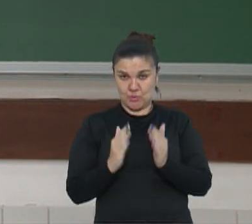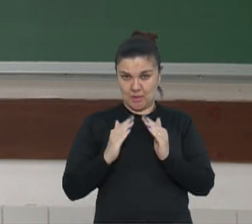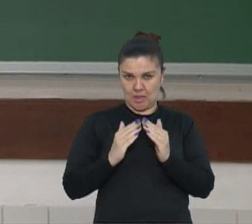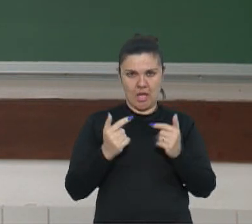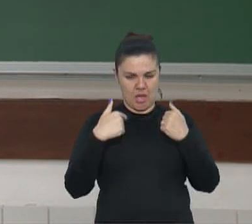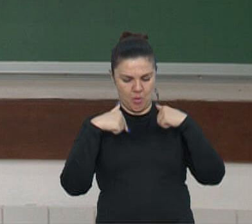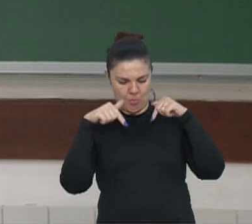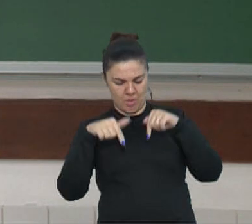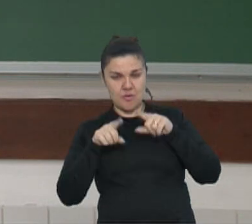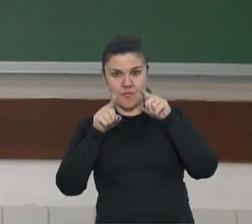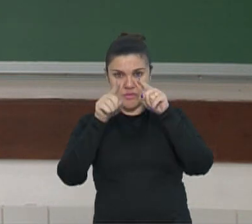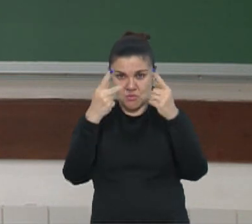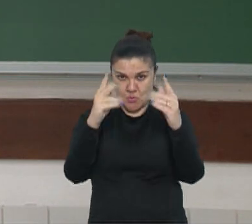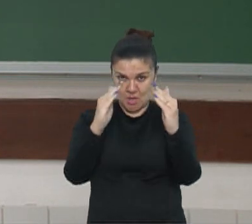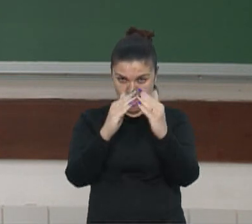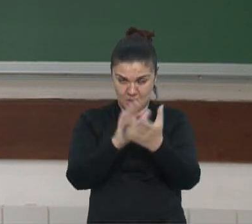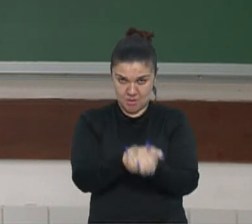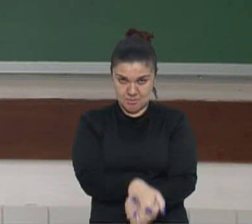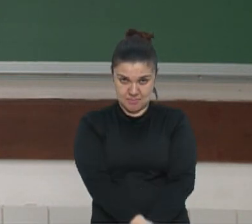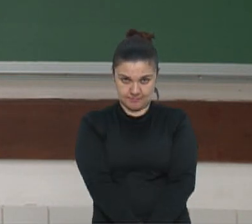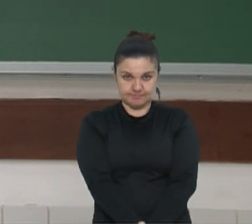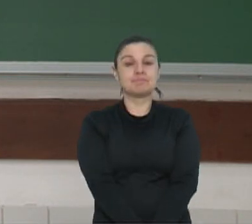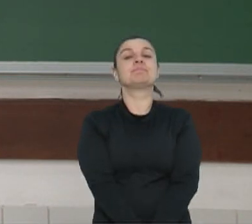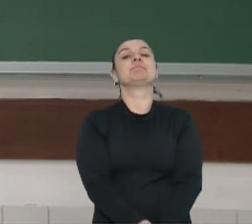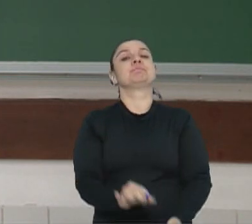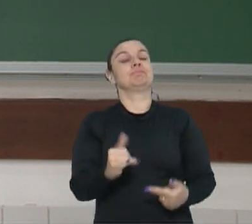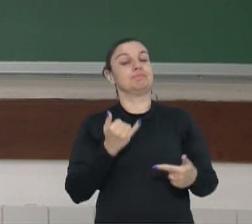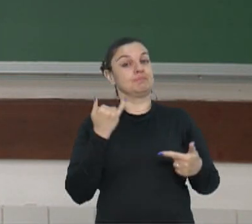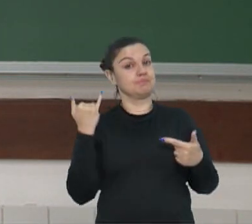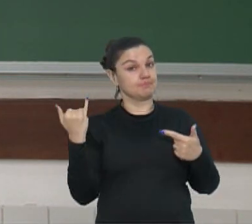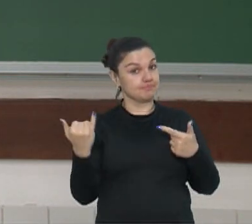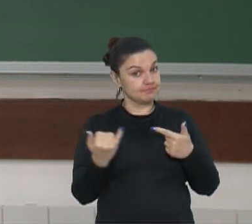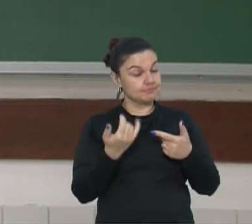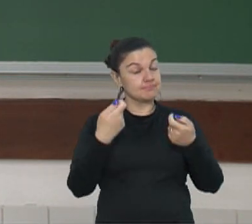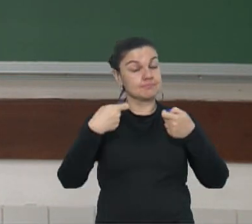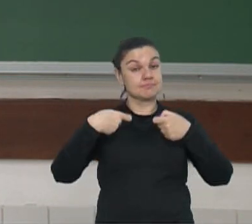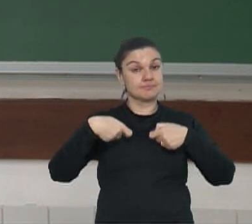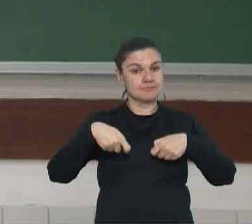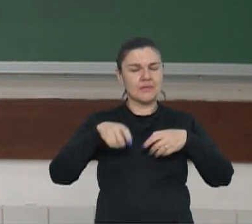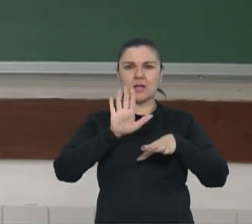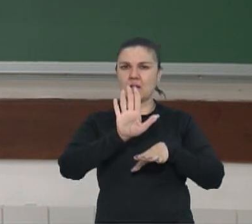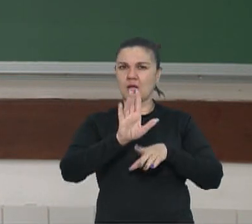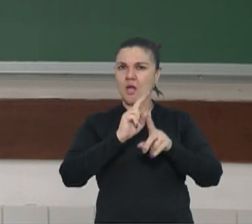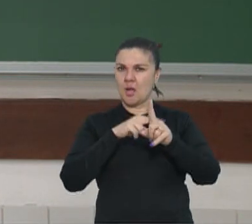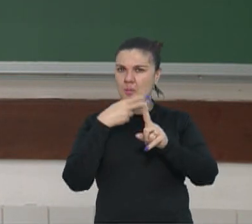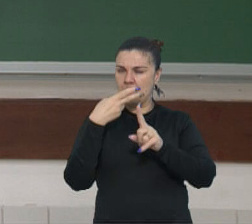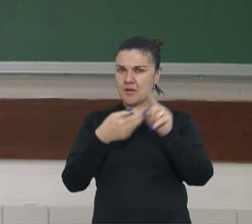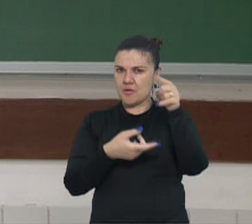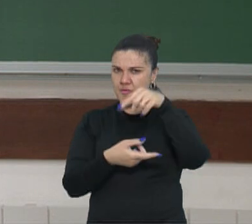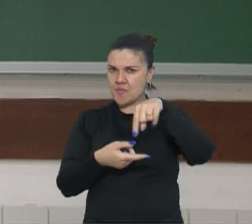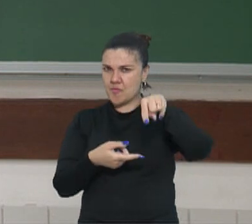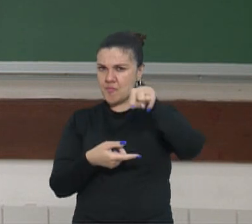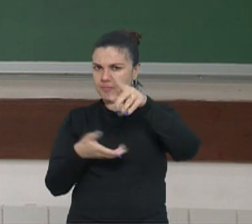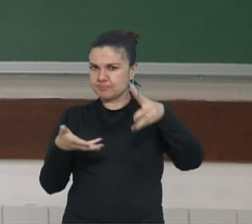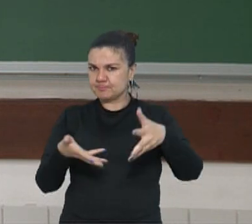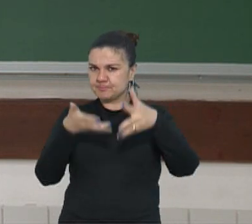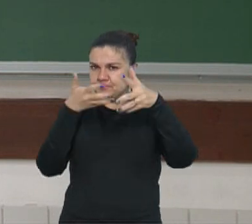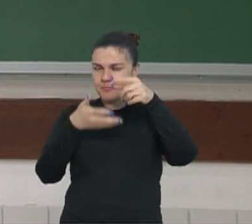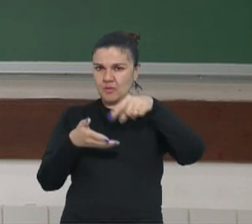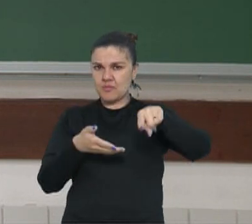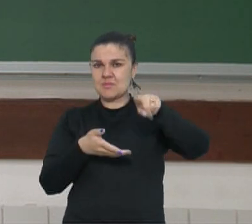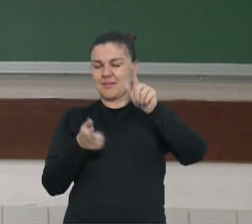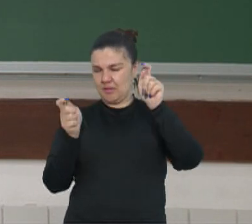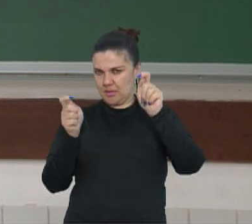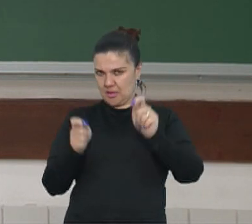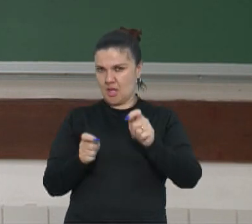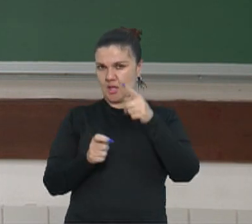daqui, você daí? Pois é, isso é muito importante, é muito importante. Outra coisa, você está contribuindo com o que você pode lá